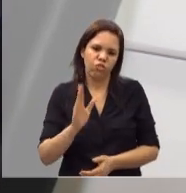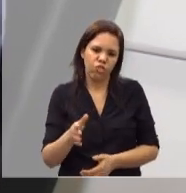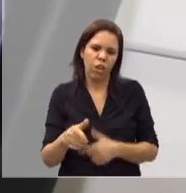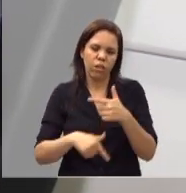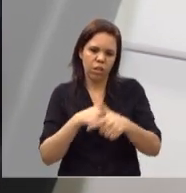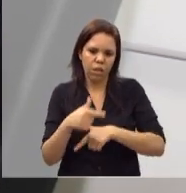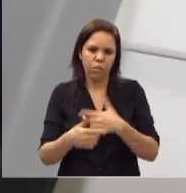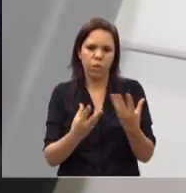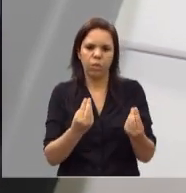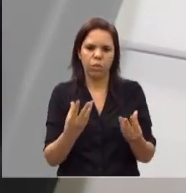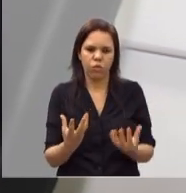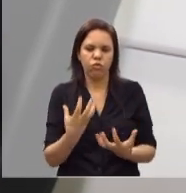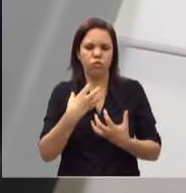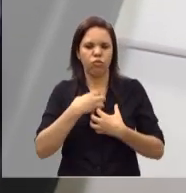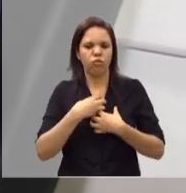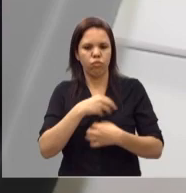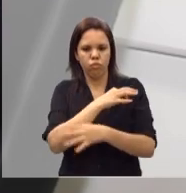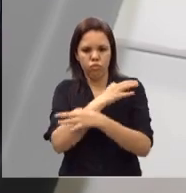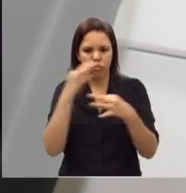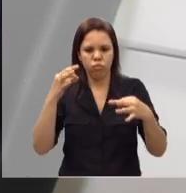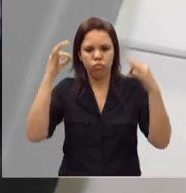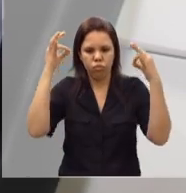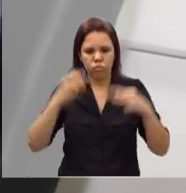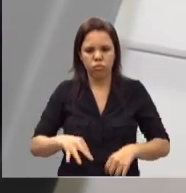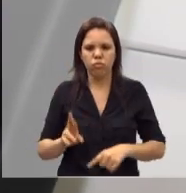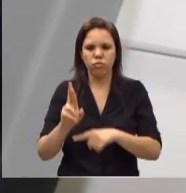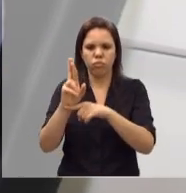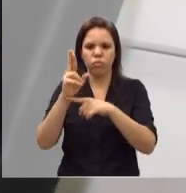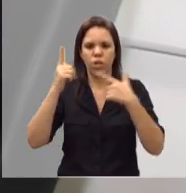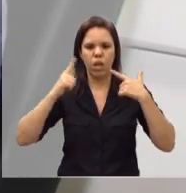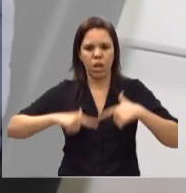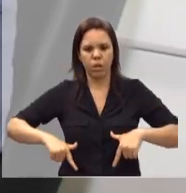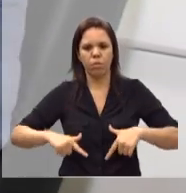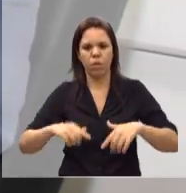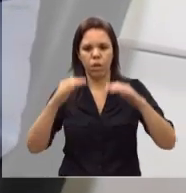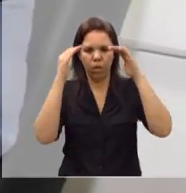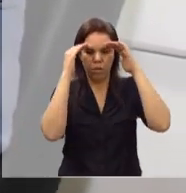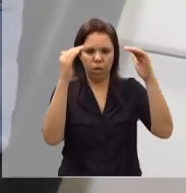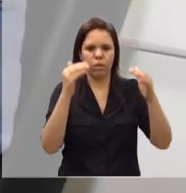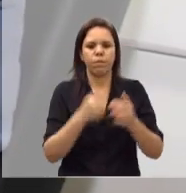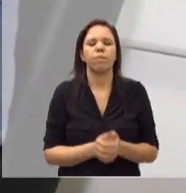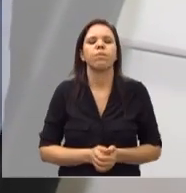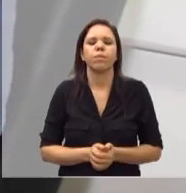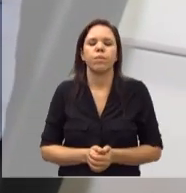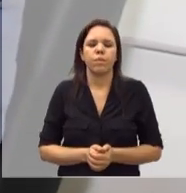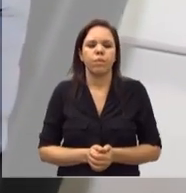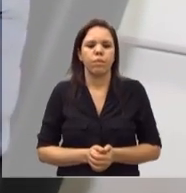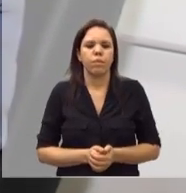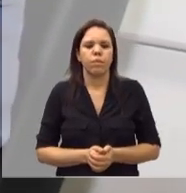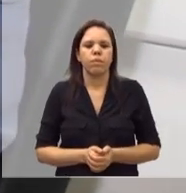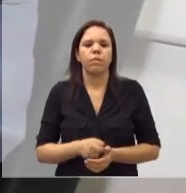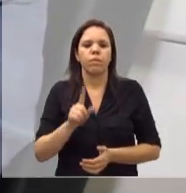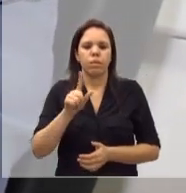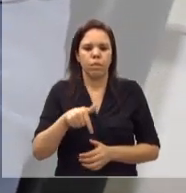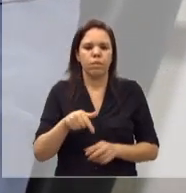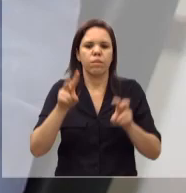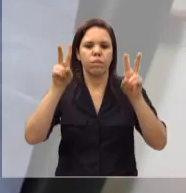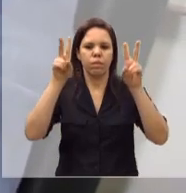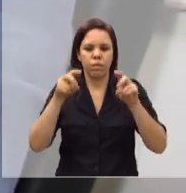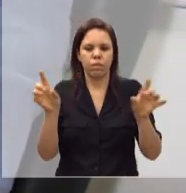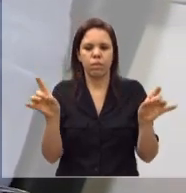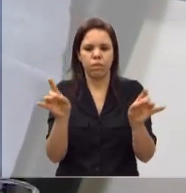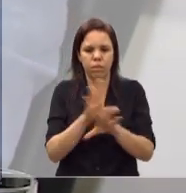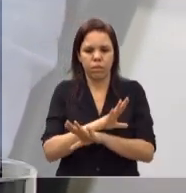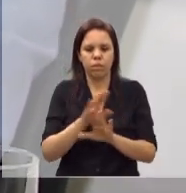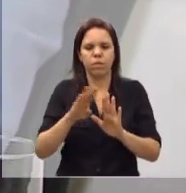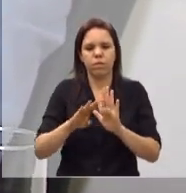minha cota, mas de uma maneira honesta, de caráter, limpa e honrada. Então é com essa mensagem que a gente encerra o